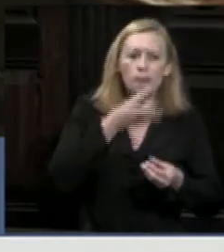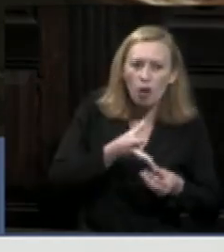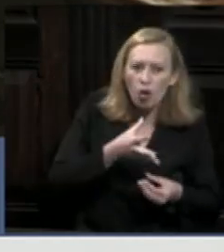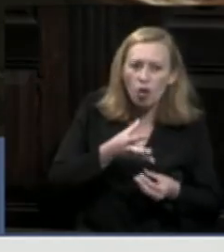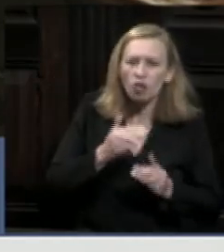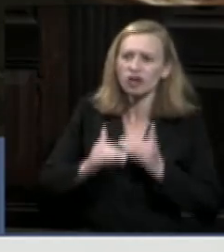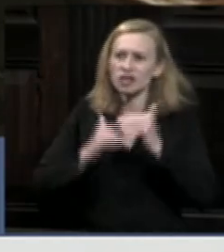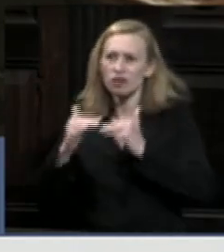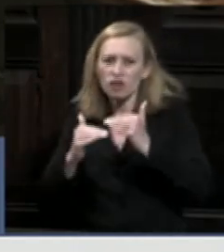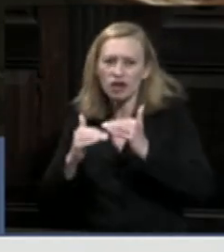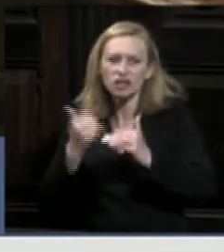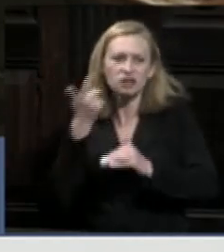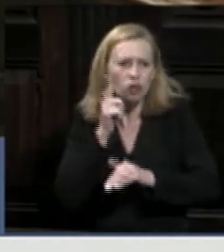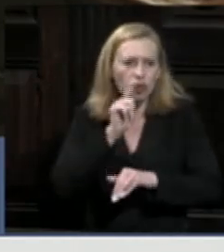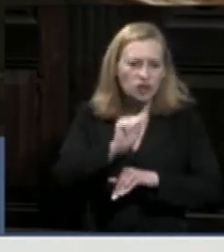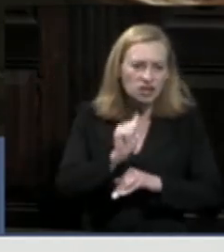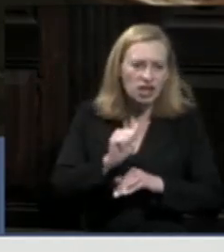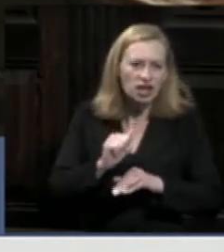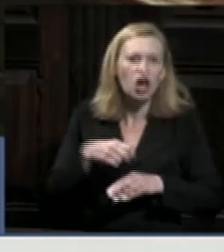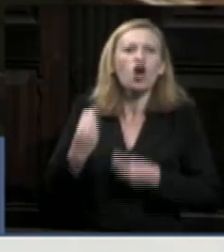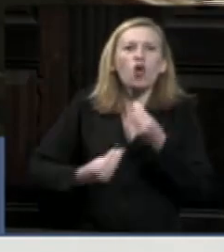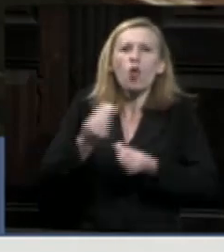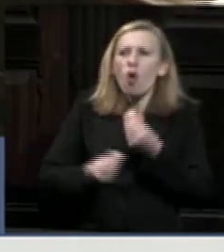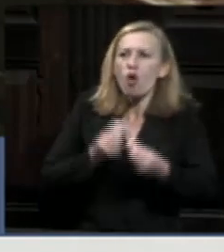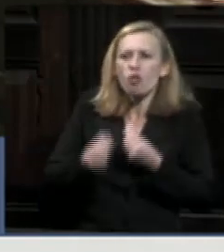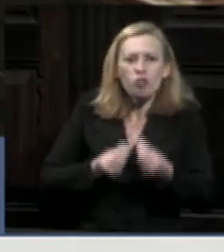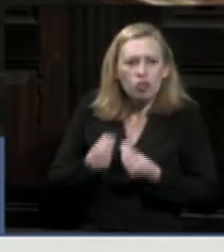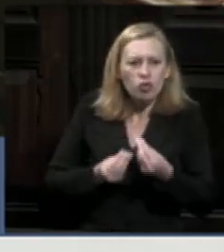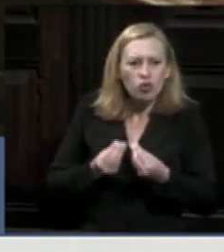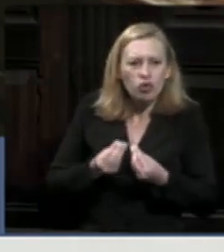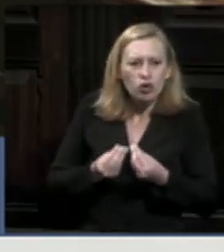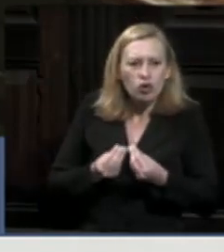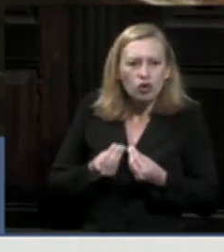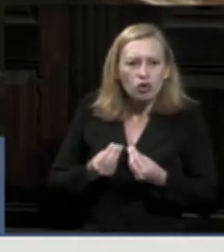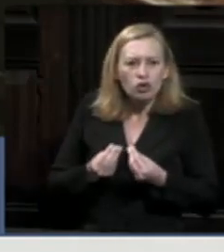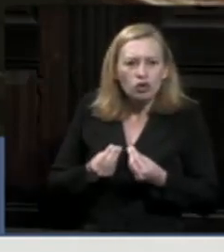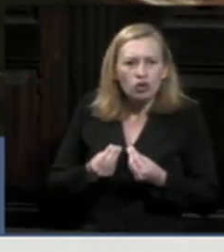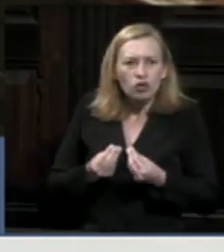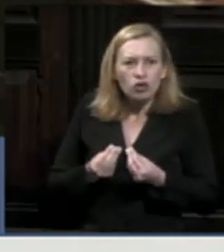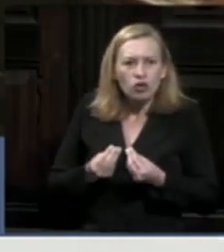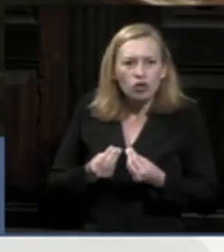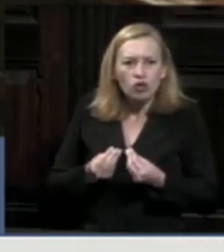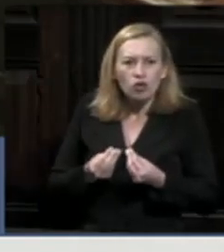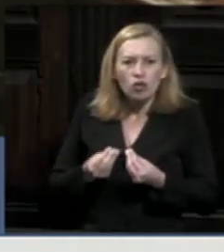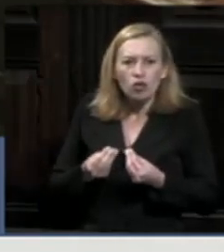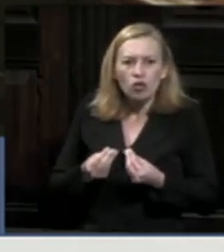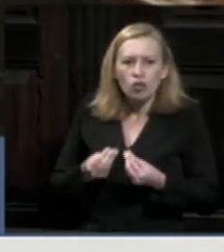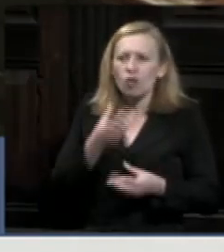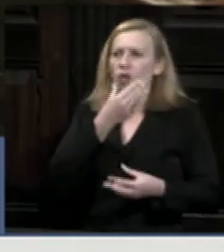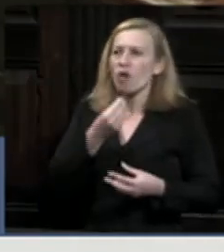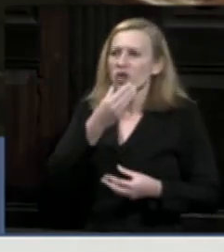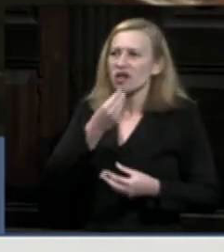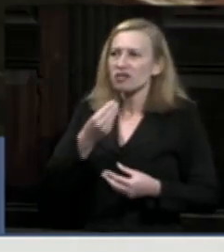congresso nacional como é que um cara que é autoritário que o ditador está pensando em congresso nacional